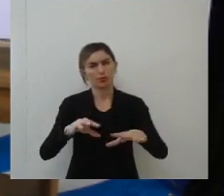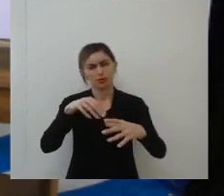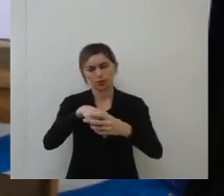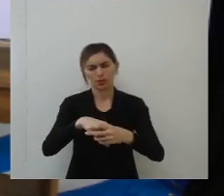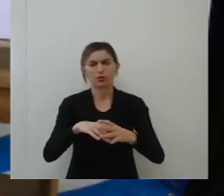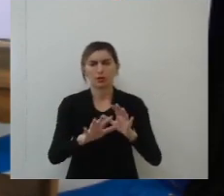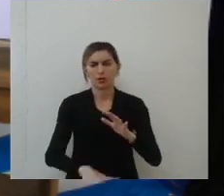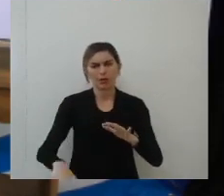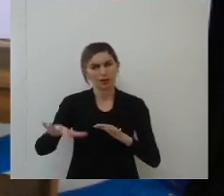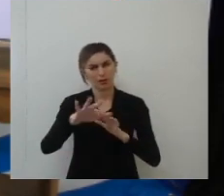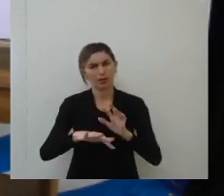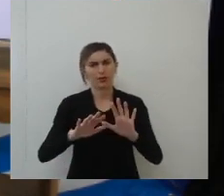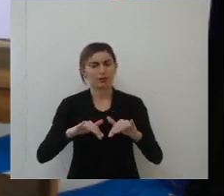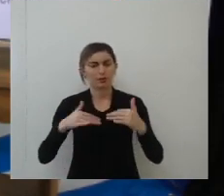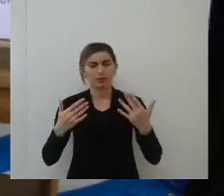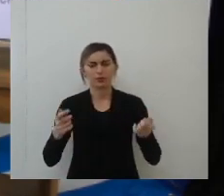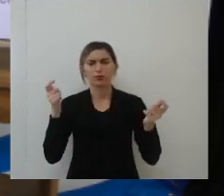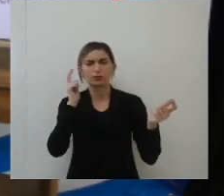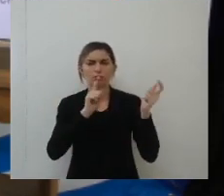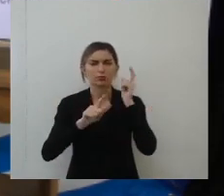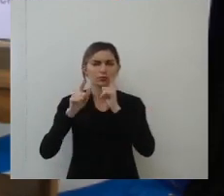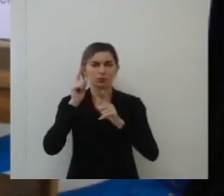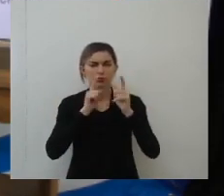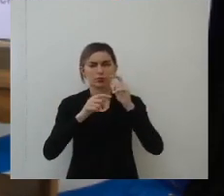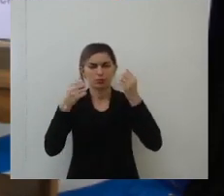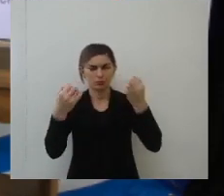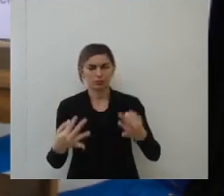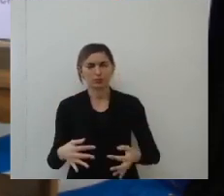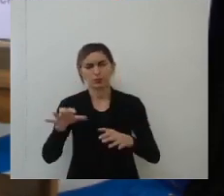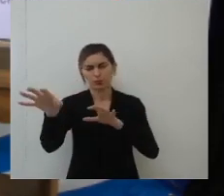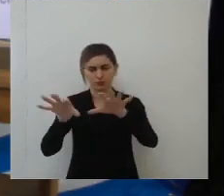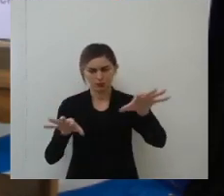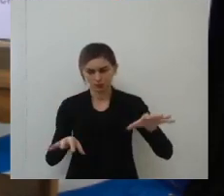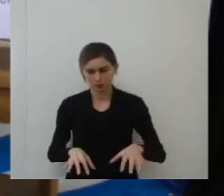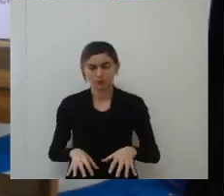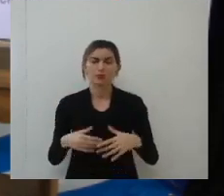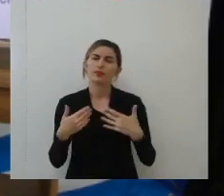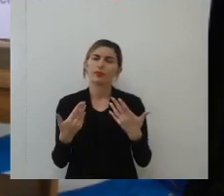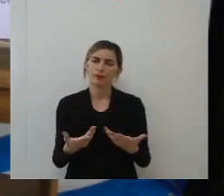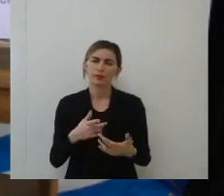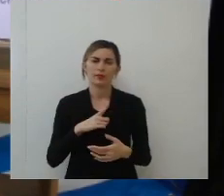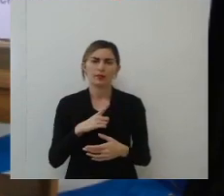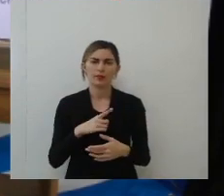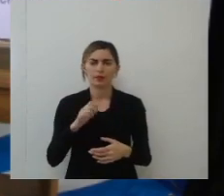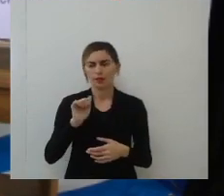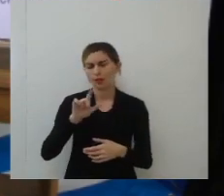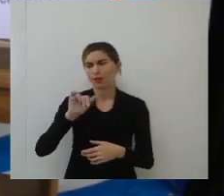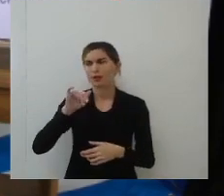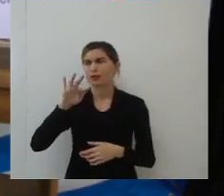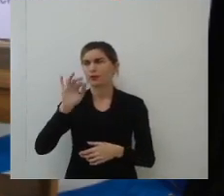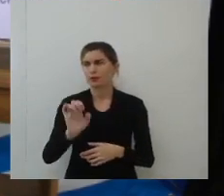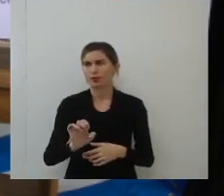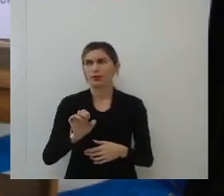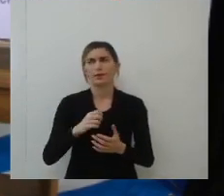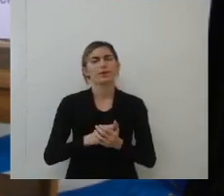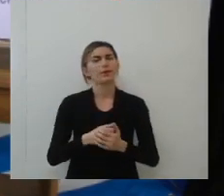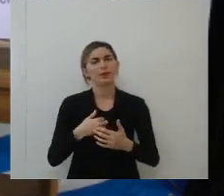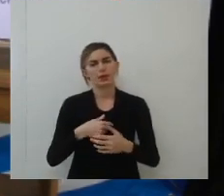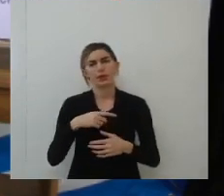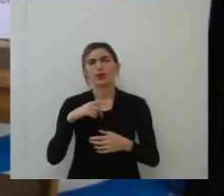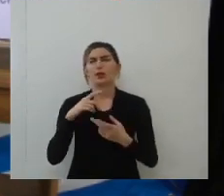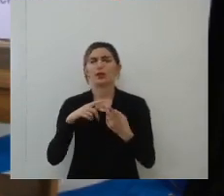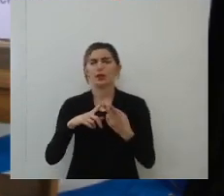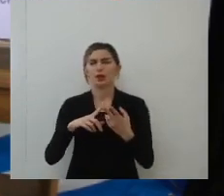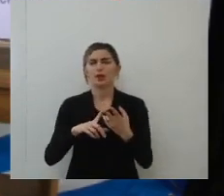dessas novas áreas. Então, assim a gente consegue definir esses espaços. E aí a gente tem Aleph, da EREM, professora